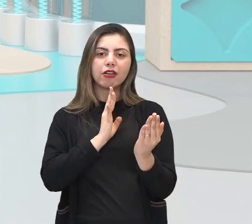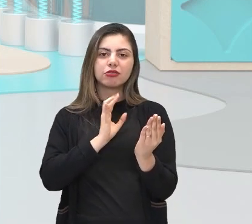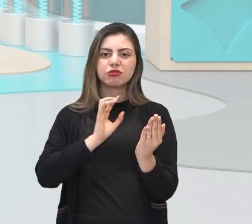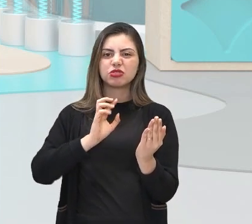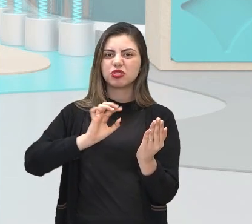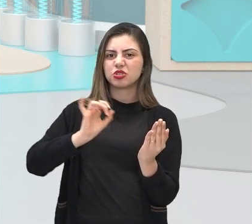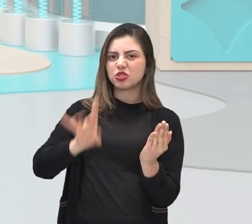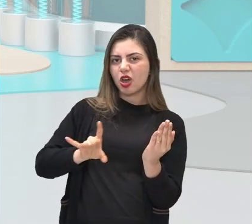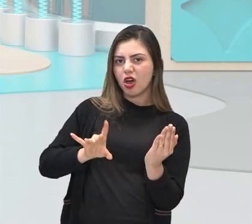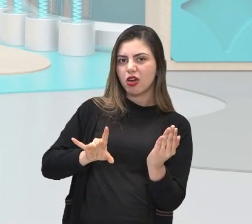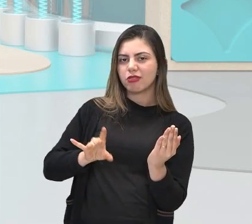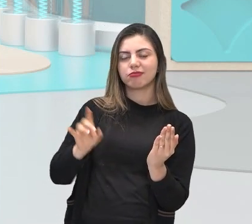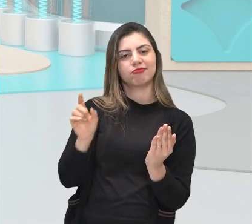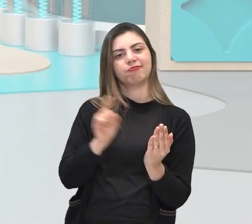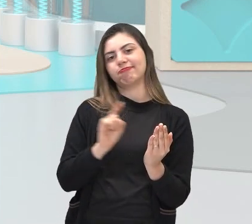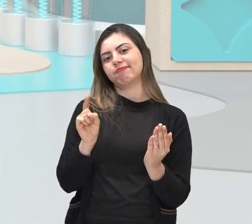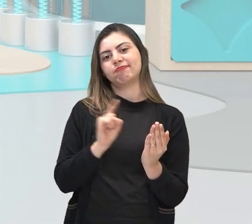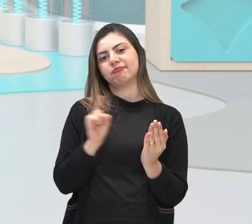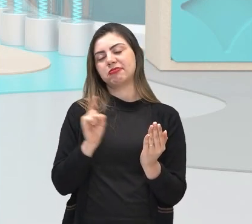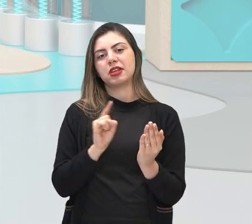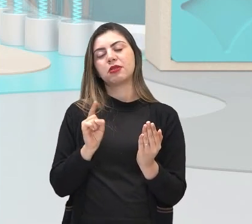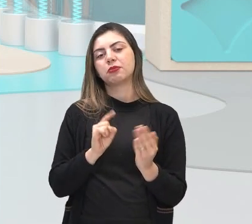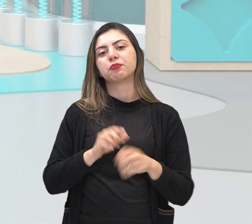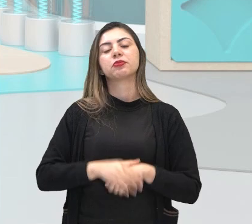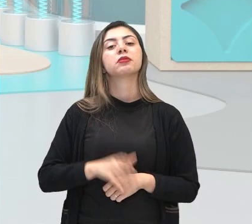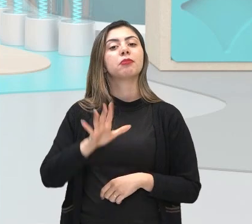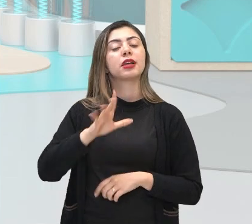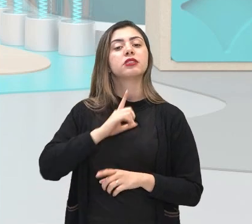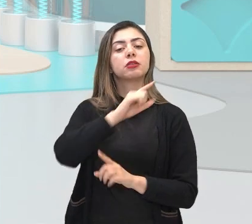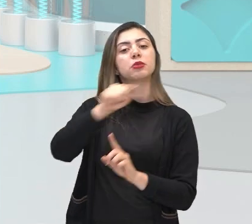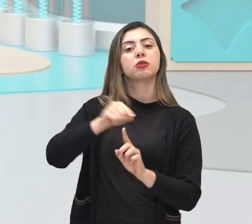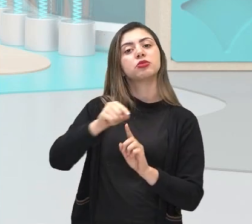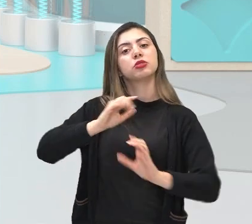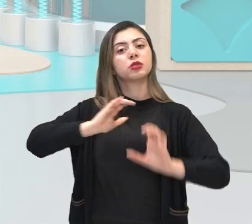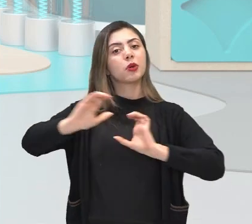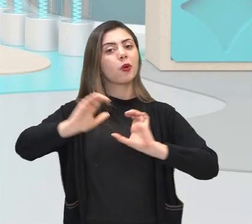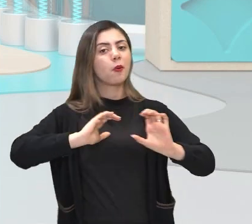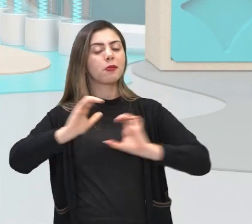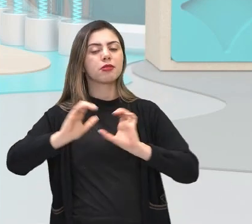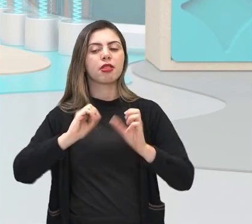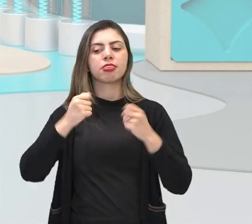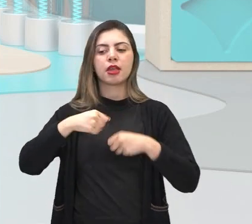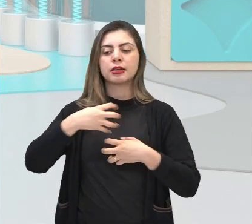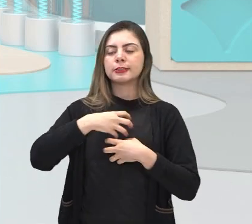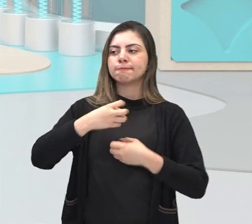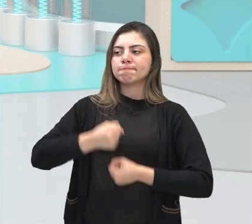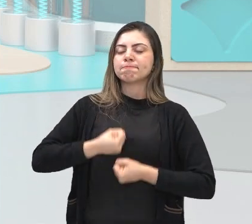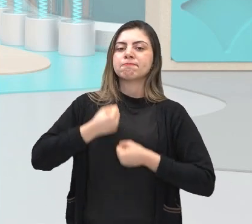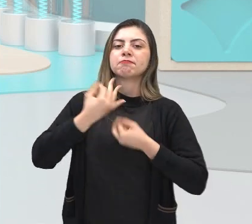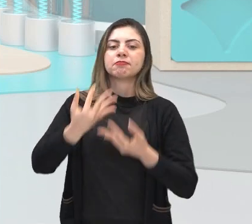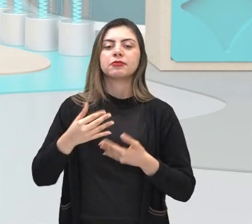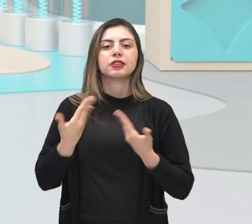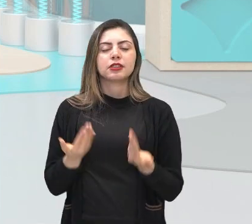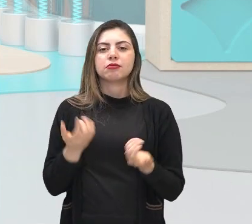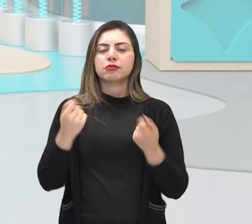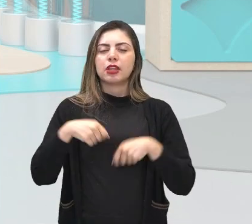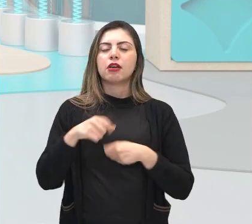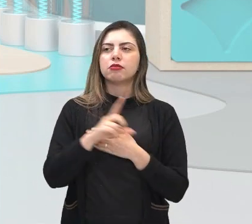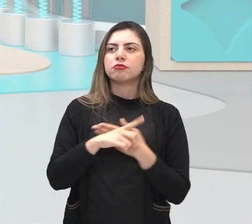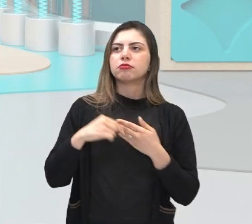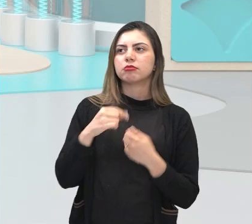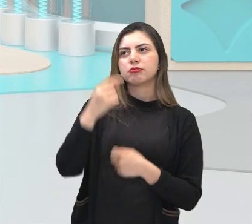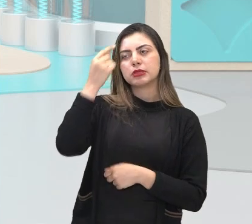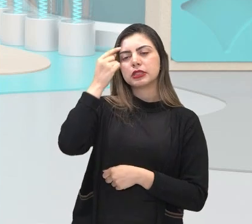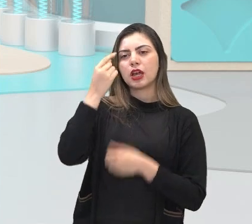figura de uma pessoa importante dentro daquela sociedade não ela se comunica ela se expressa aqui o artista ele começa a entender que ele pode